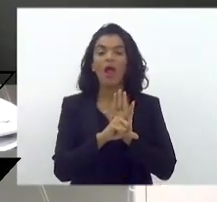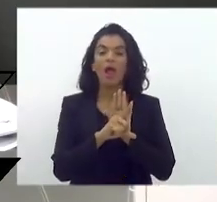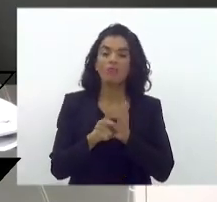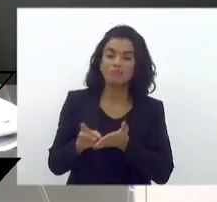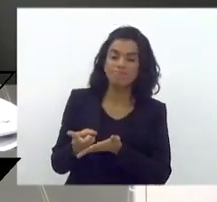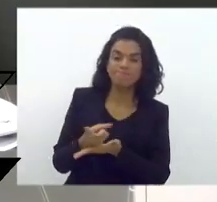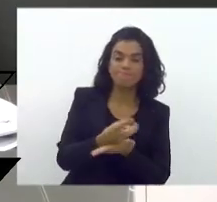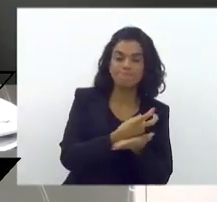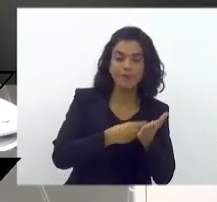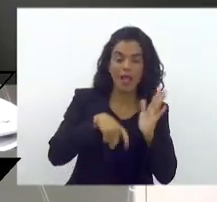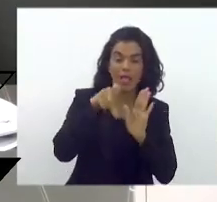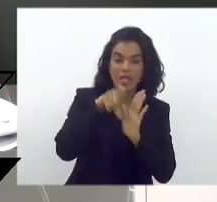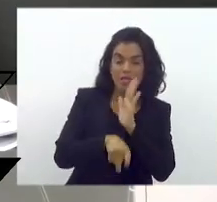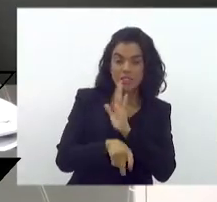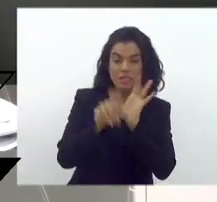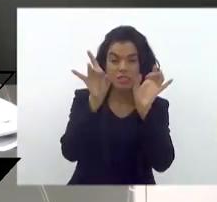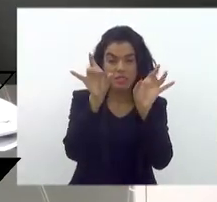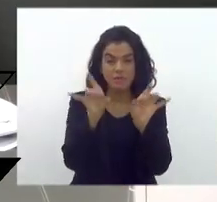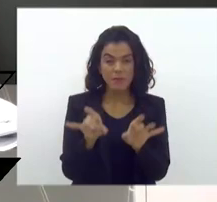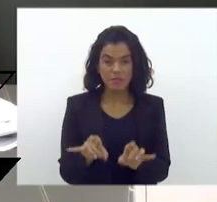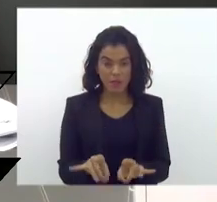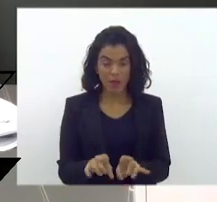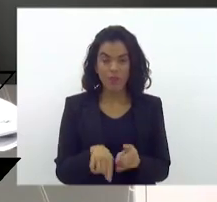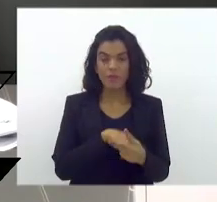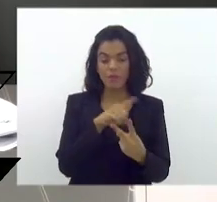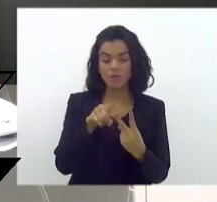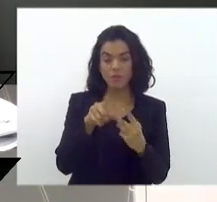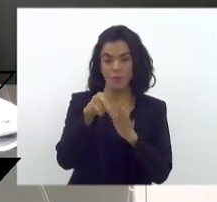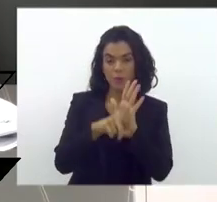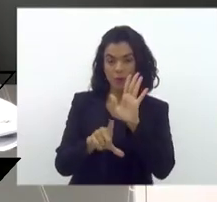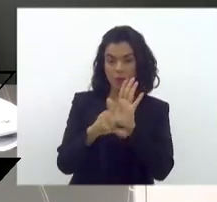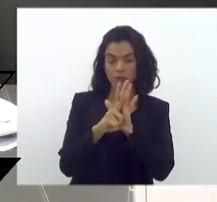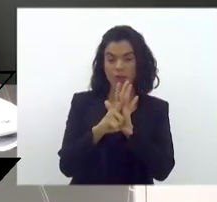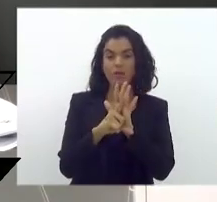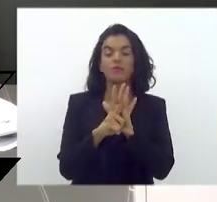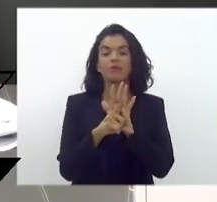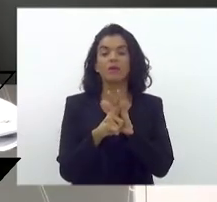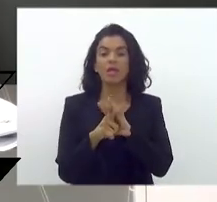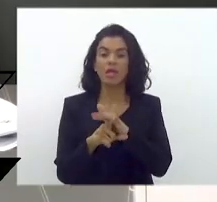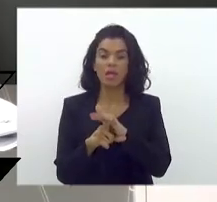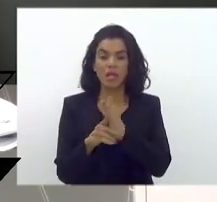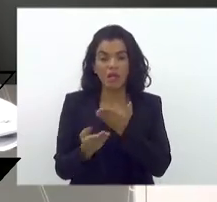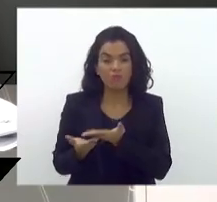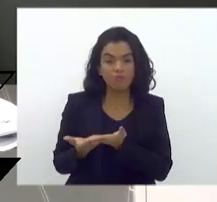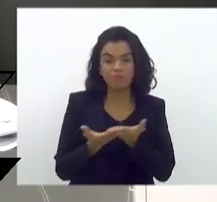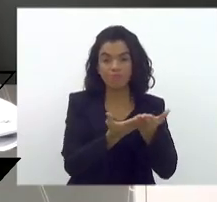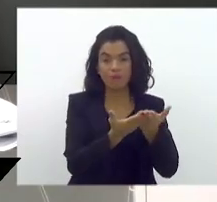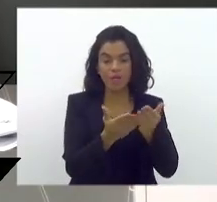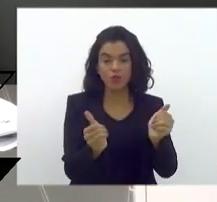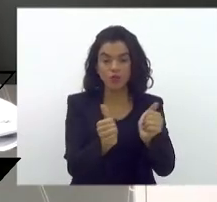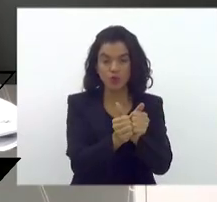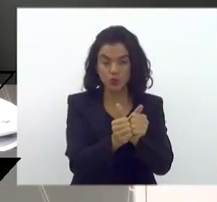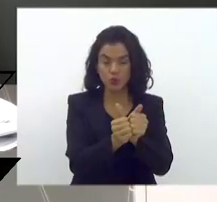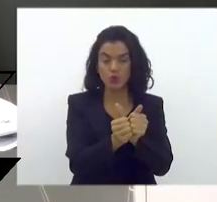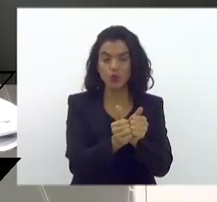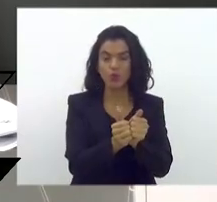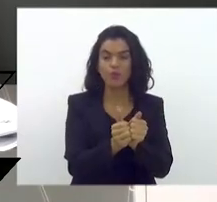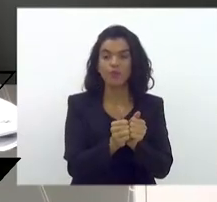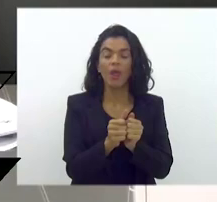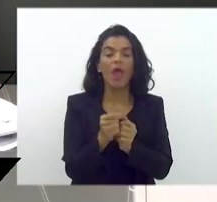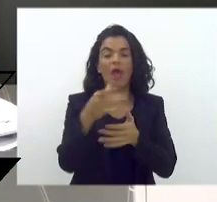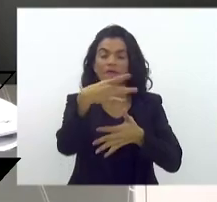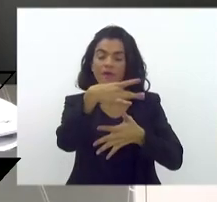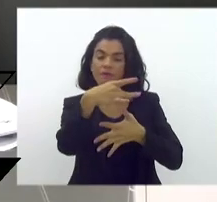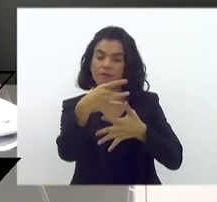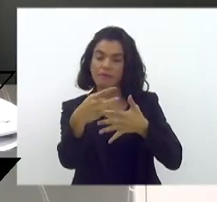tributário, que tem um segundo projeto que acompanha esse primeiro, que é quando vai